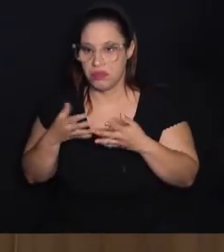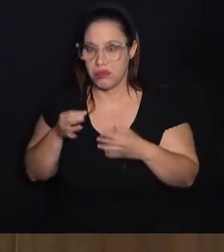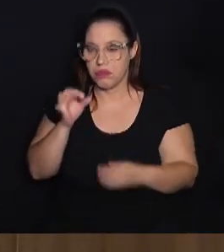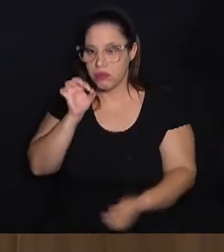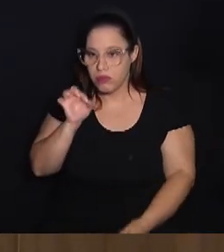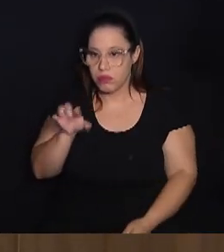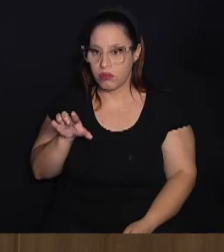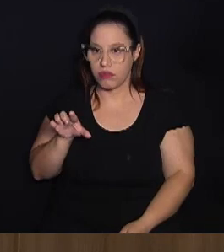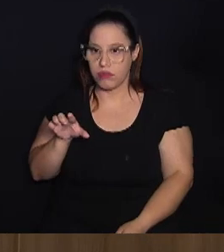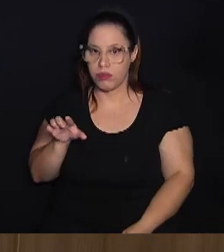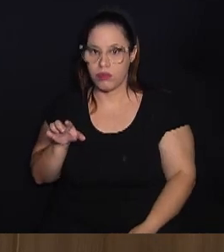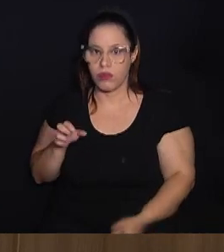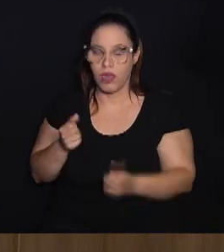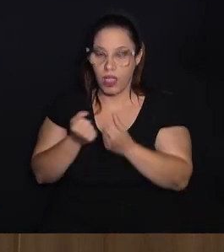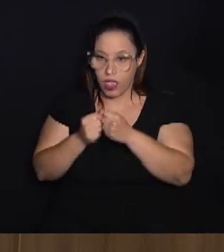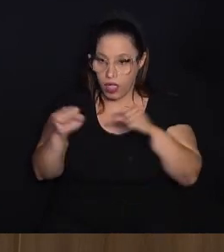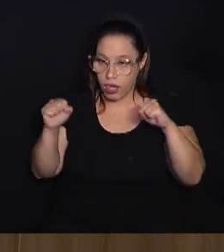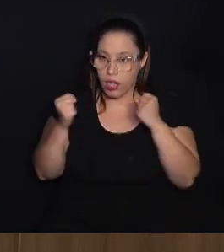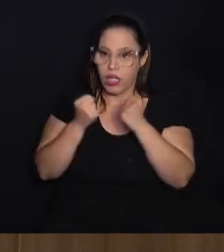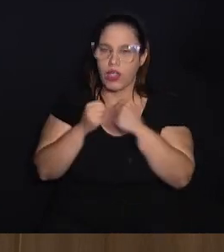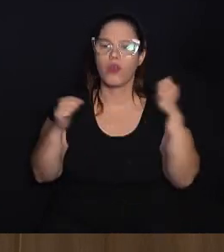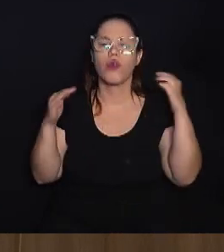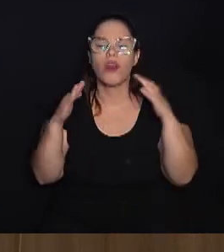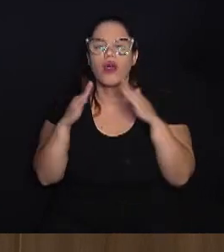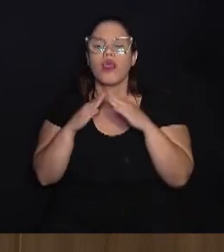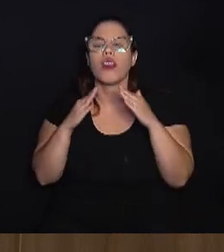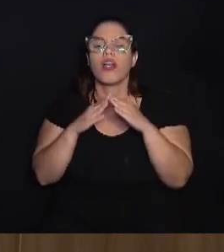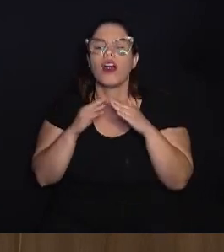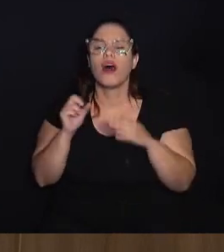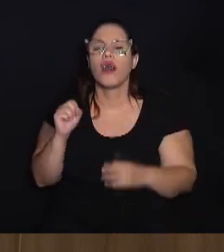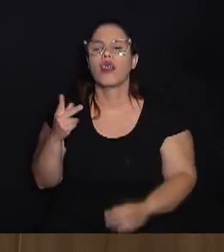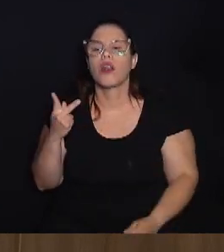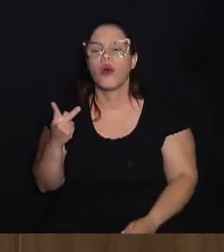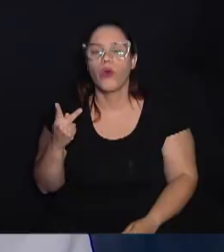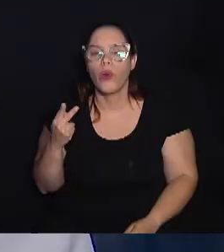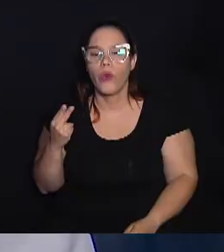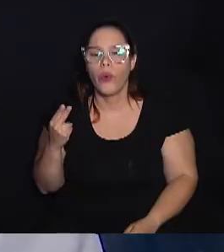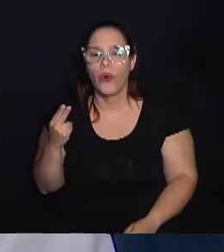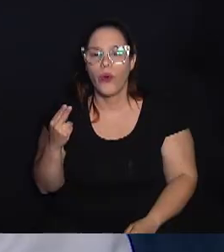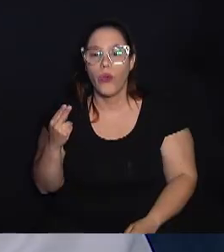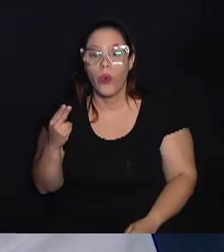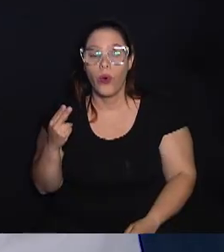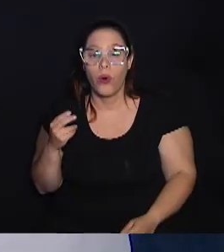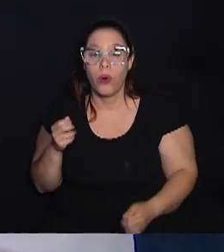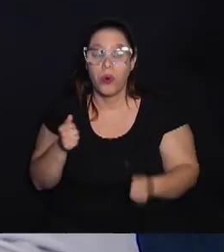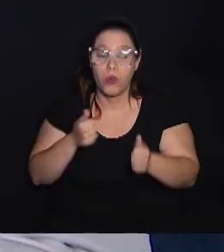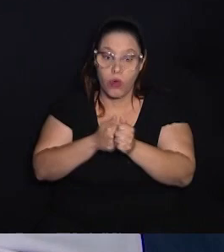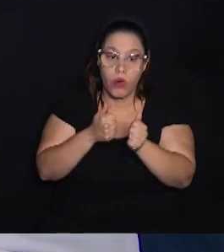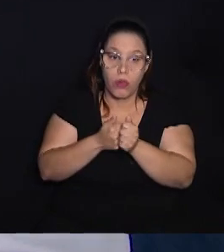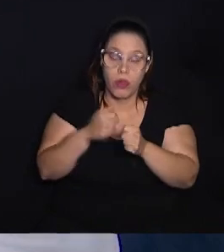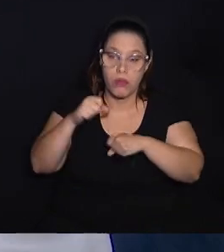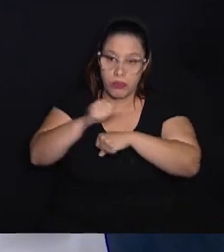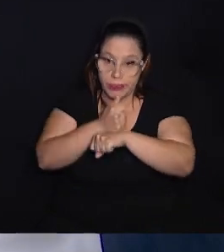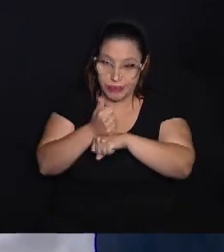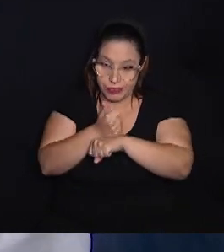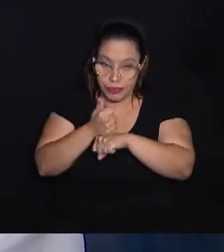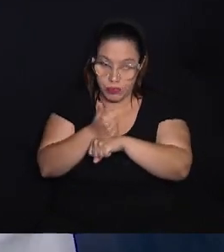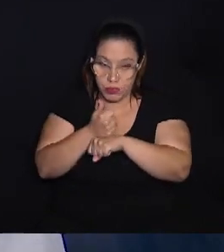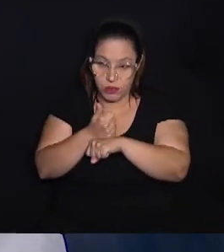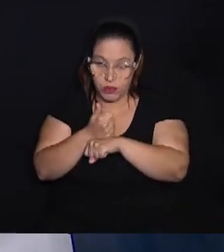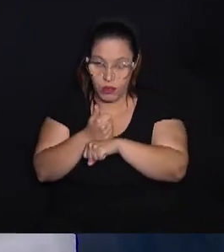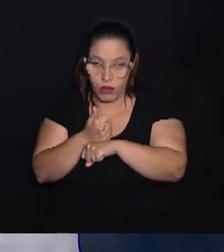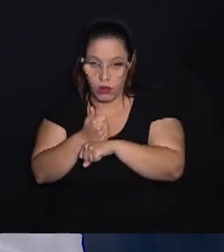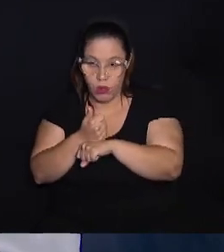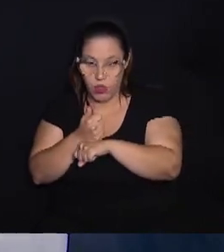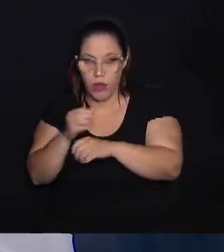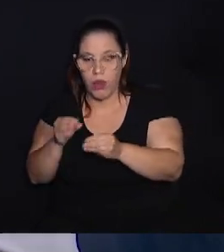técnicas de alívio que podem ser realizadas em casa ou com acompanhamento profissional. Os exercícios, eles são diversos, tá? Para